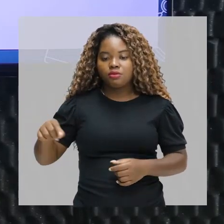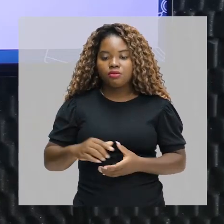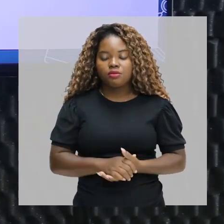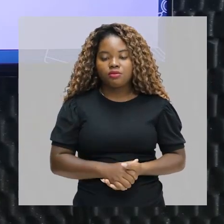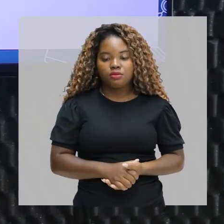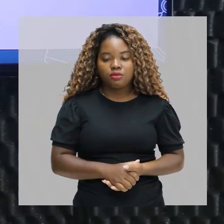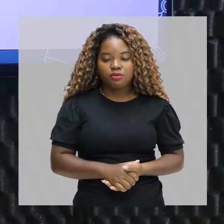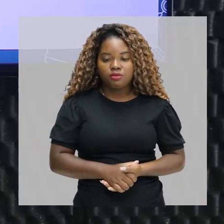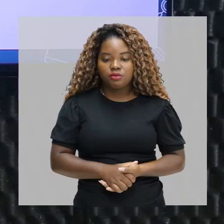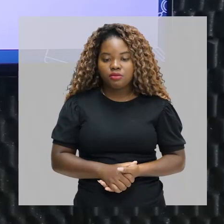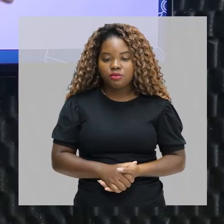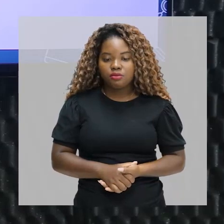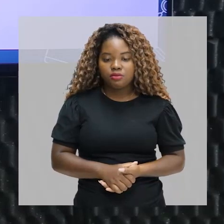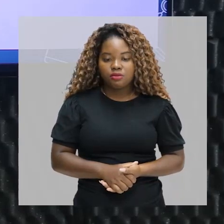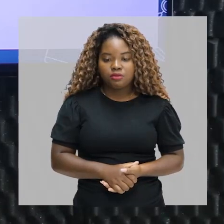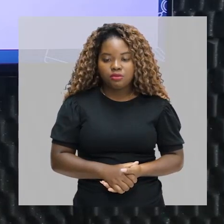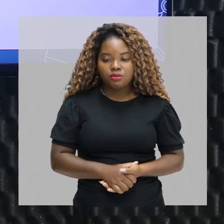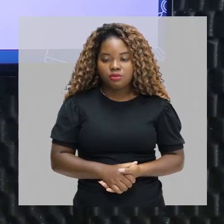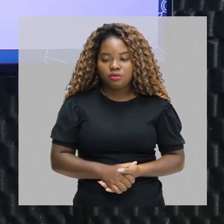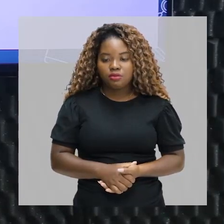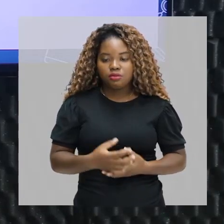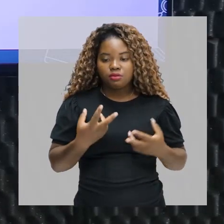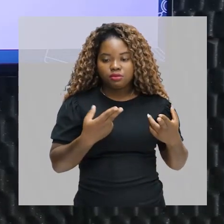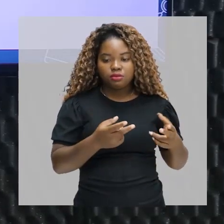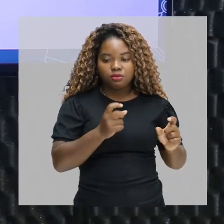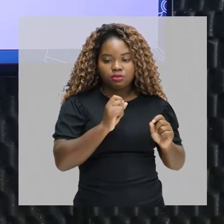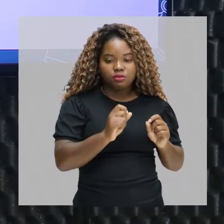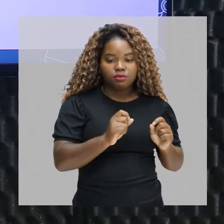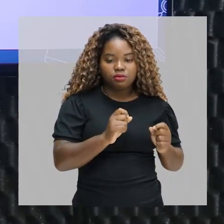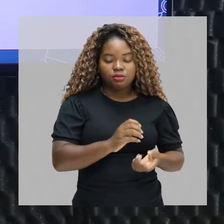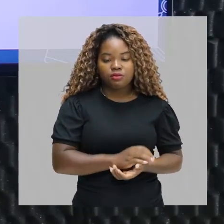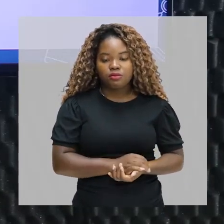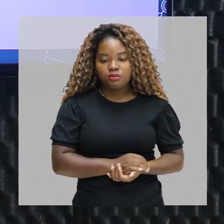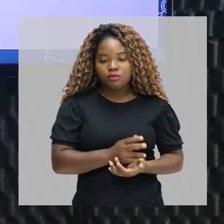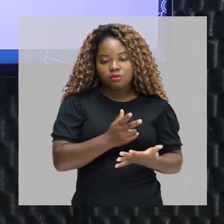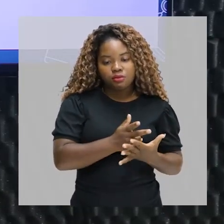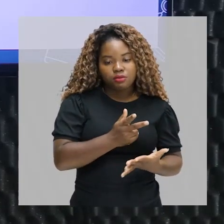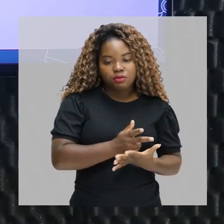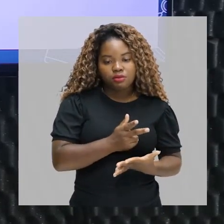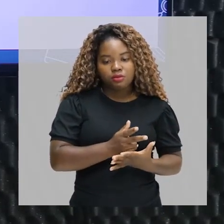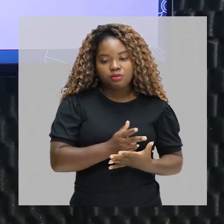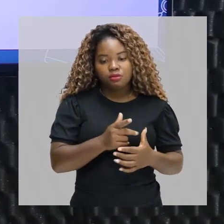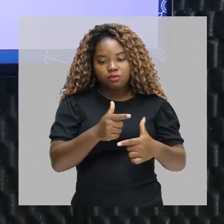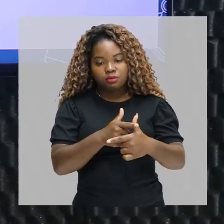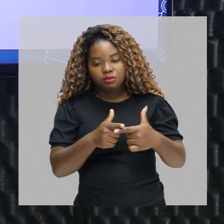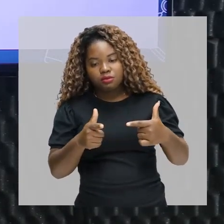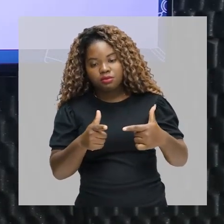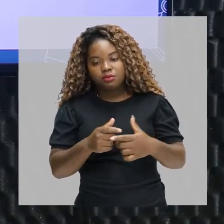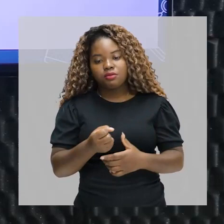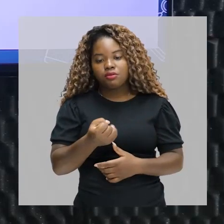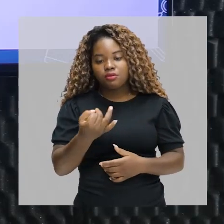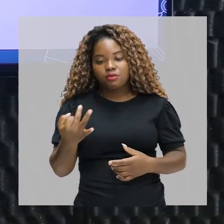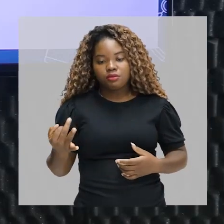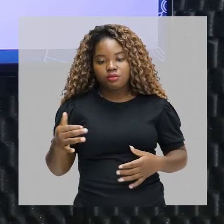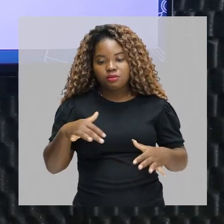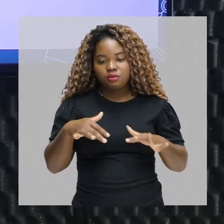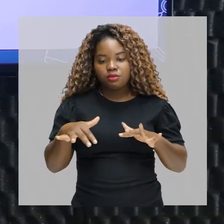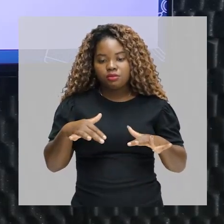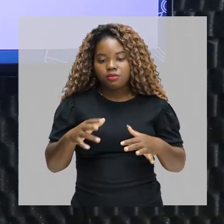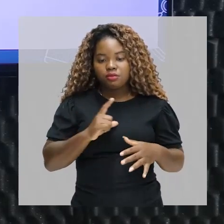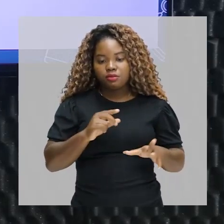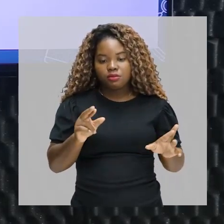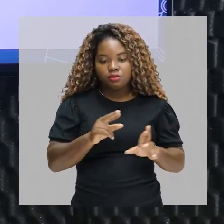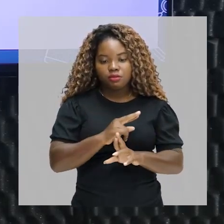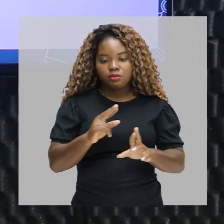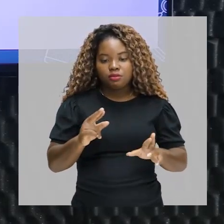de onda, né, que vai ser igual à constante dividido pela quantidade de movimento. Ou seja, tem uma